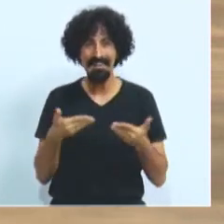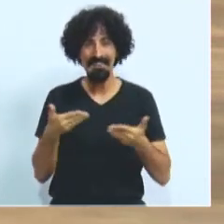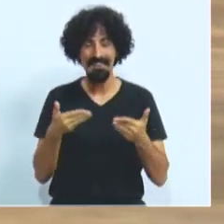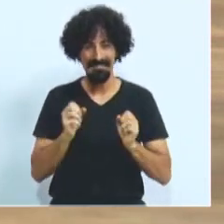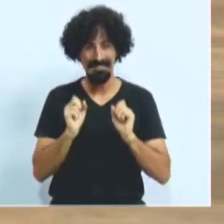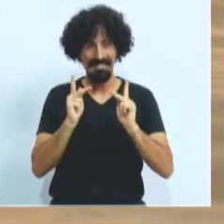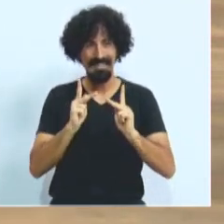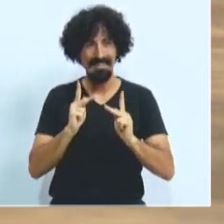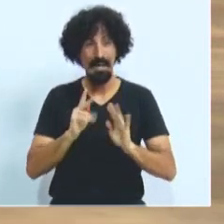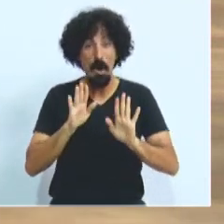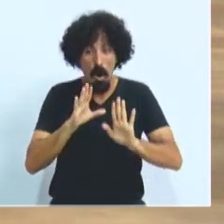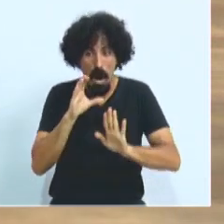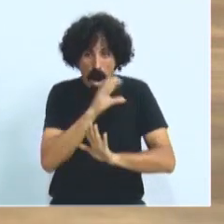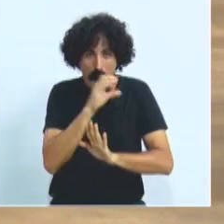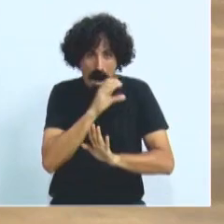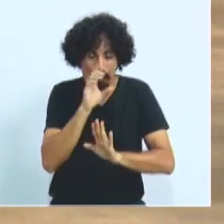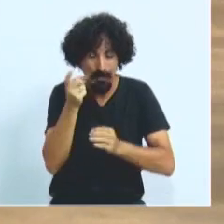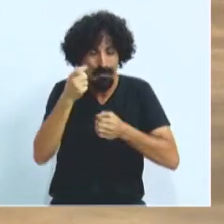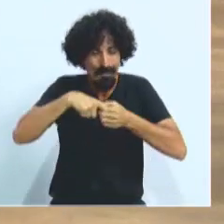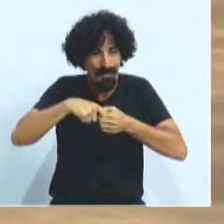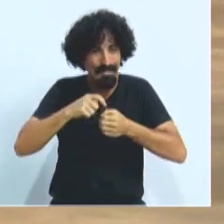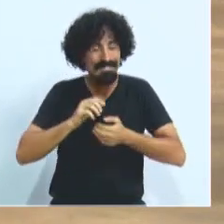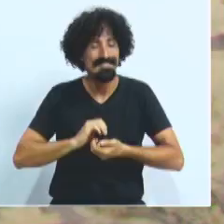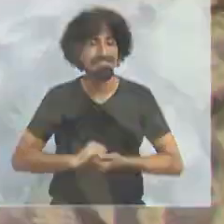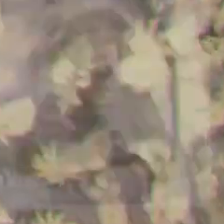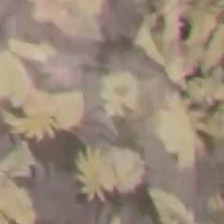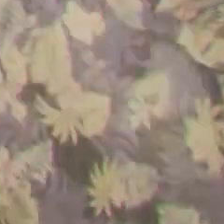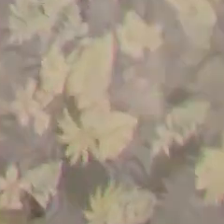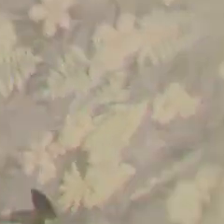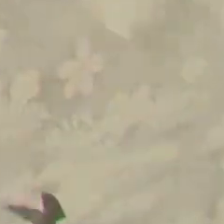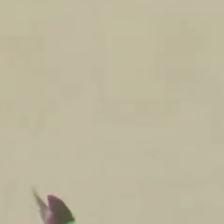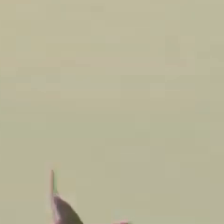de Rondônia. A pausa é rápida, daqui a pouco a gente está de volta.